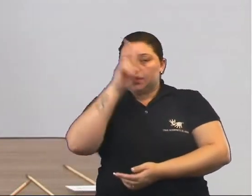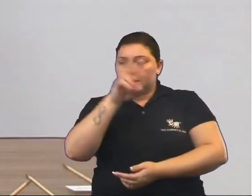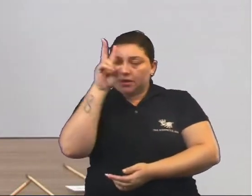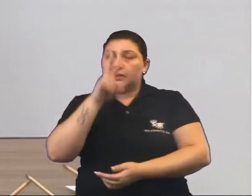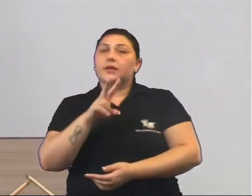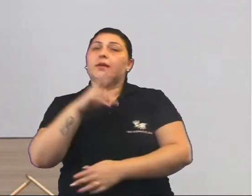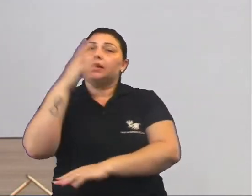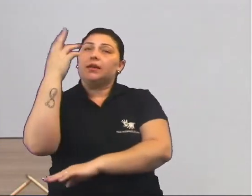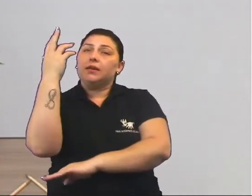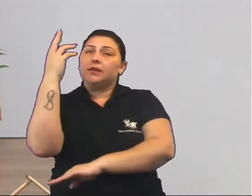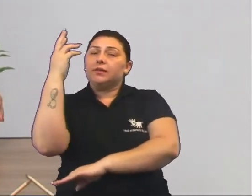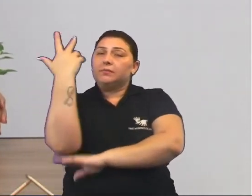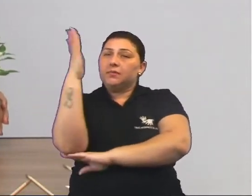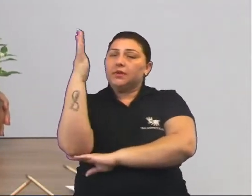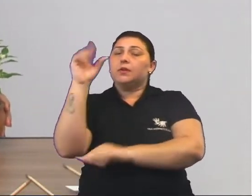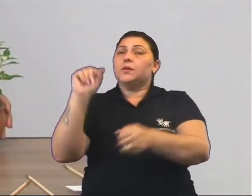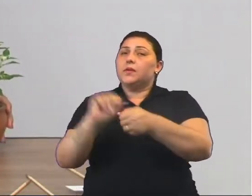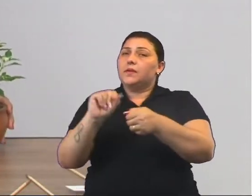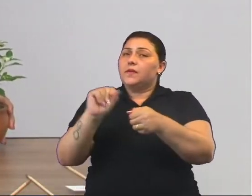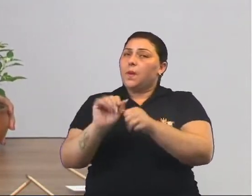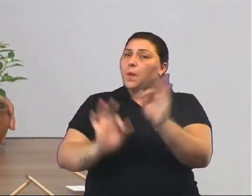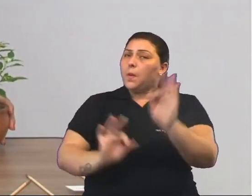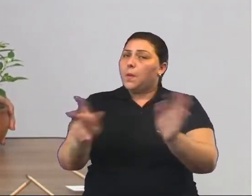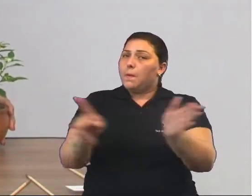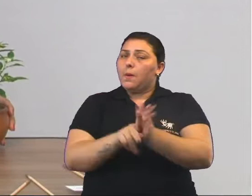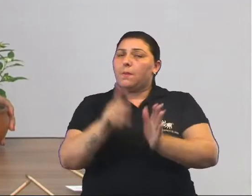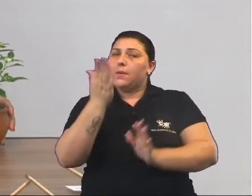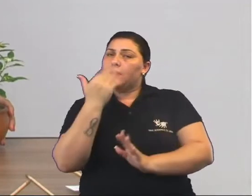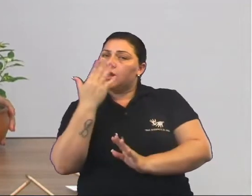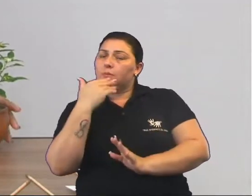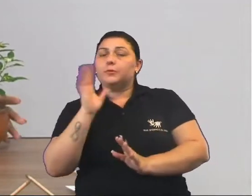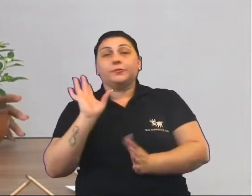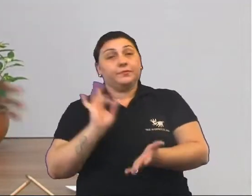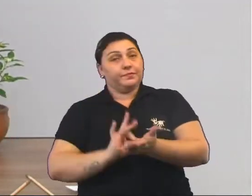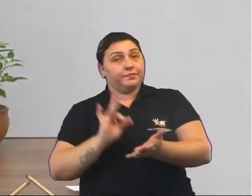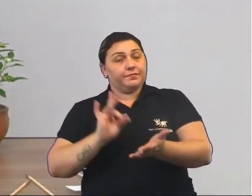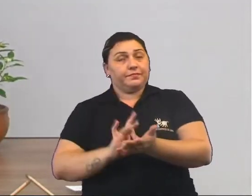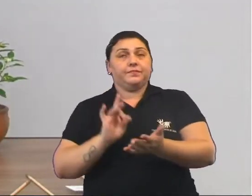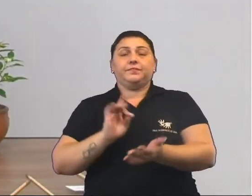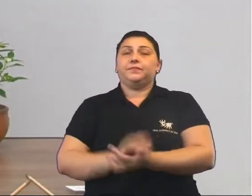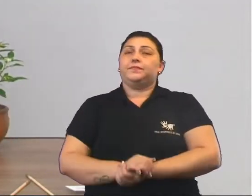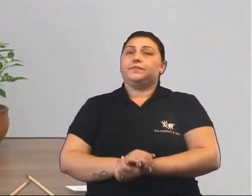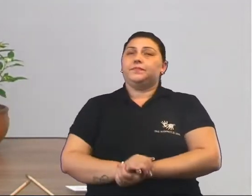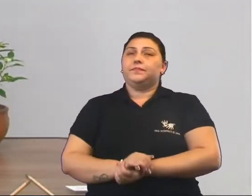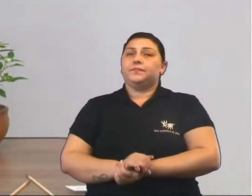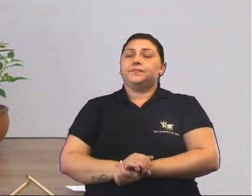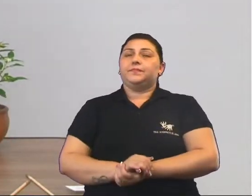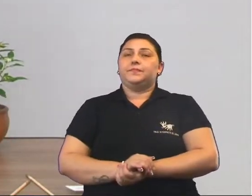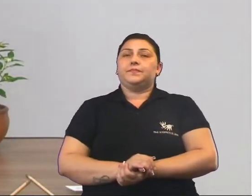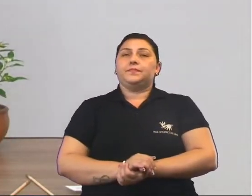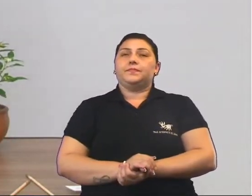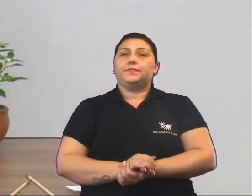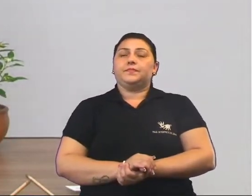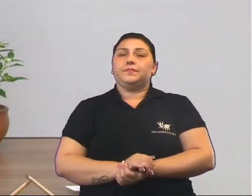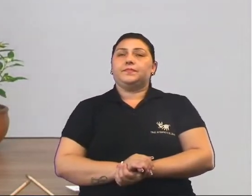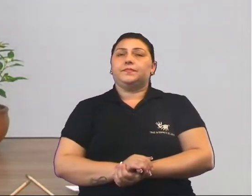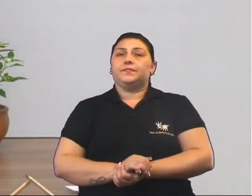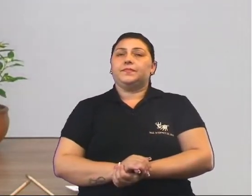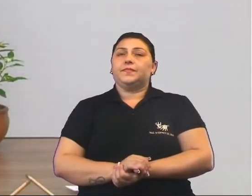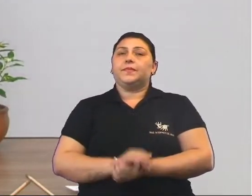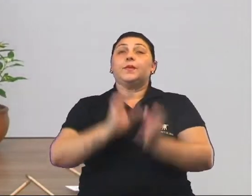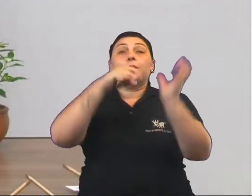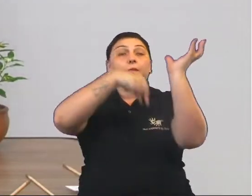que as plantas, elas fabricam o seu próprio alimento? Isso mesmo, elas fabricam o seu próprio alimento através do processo